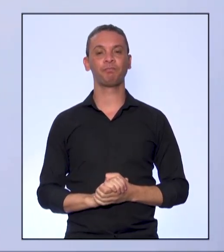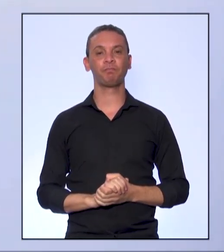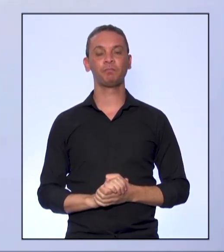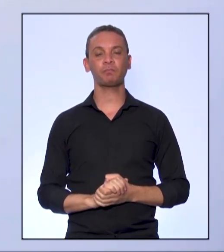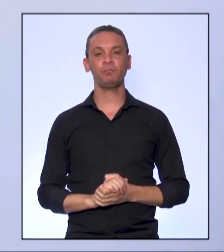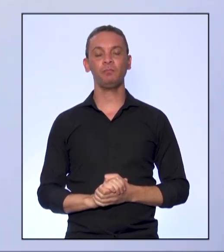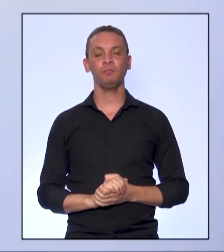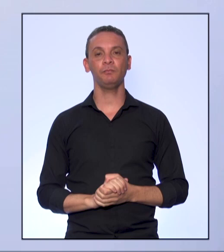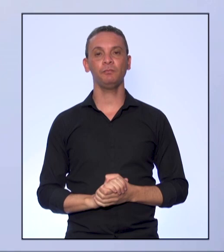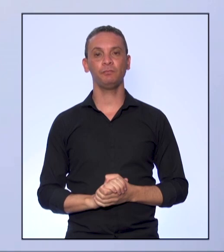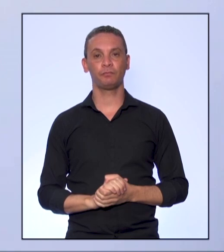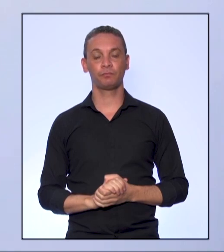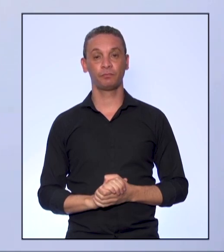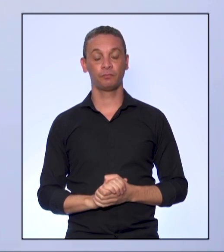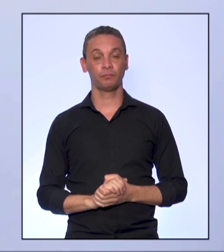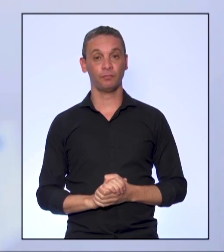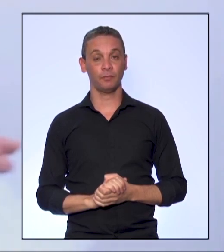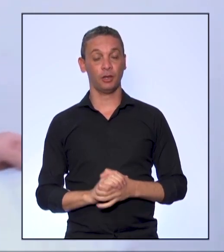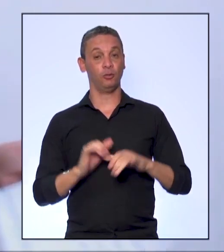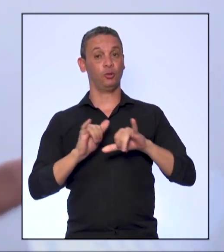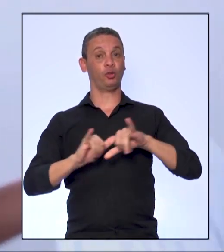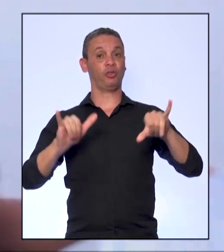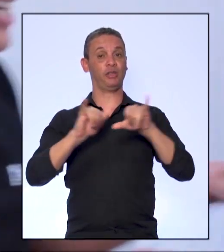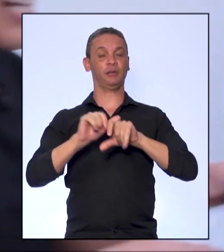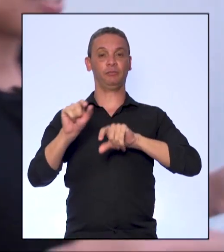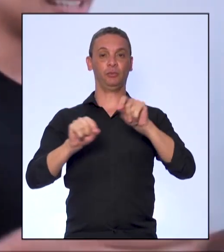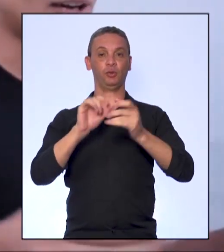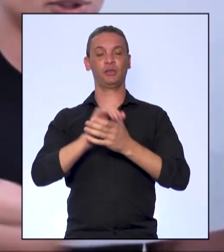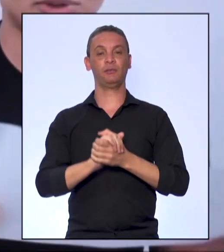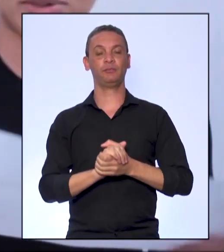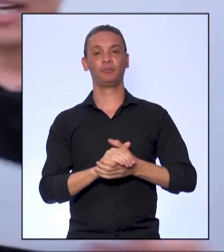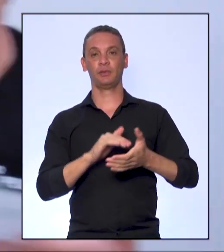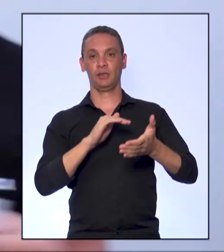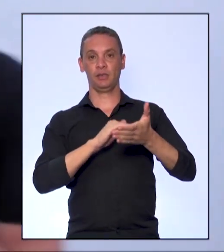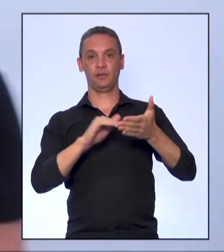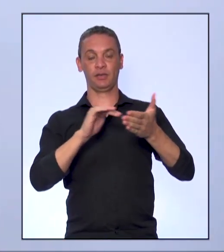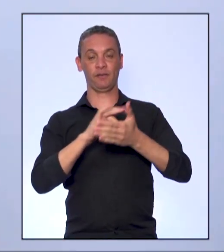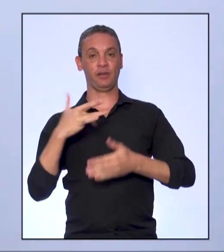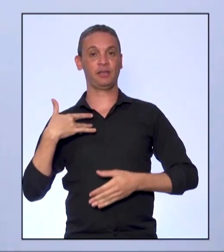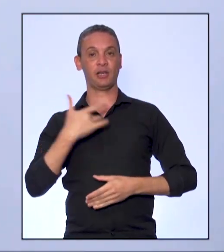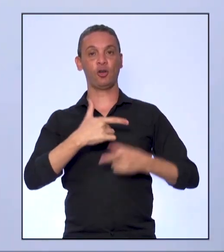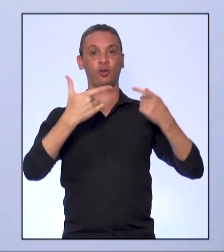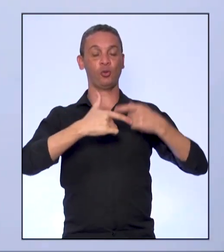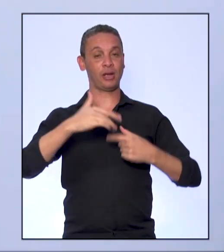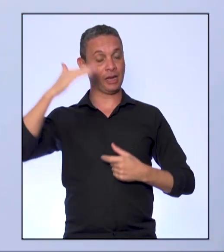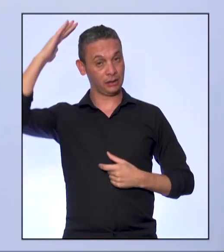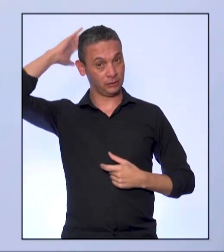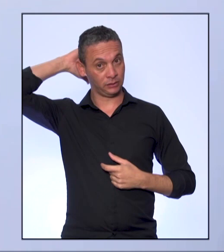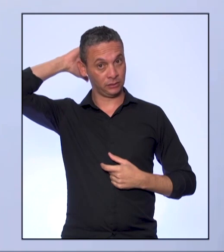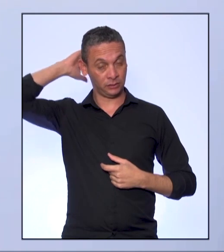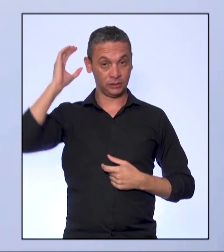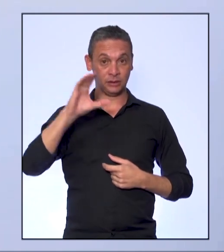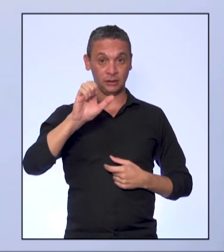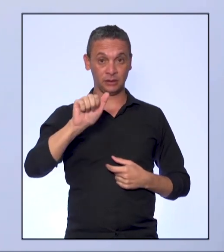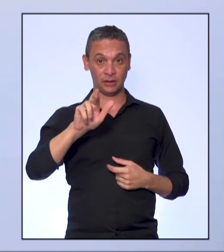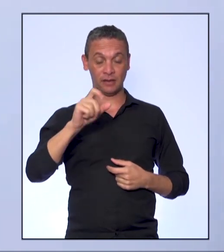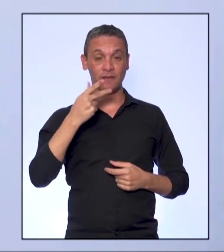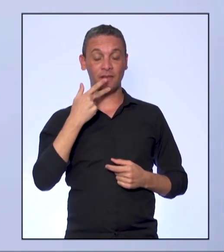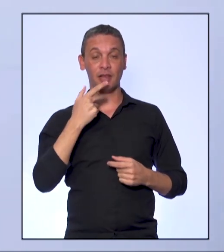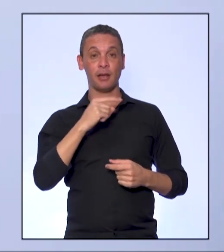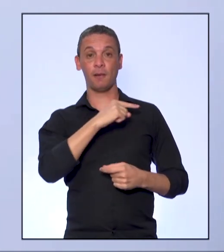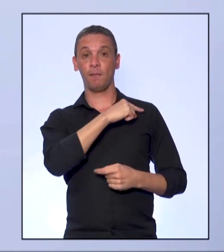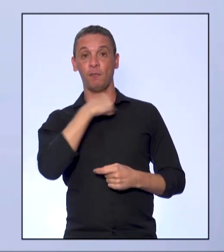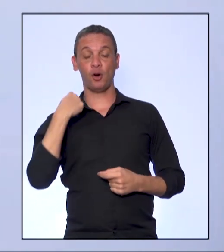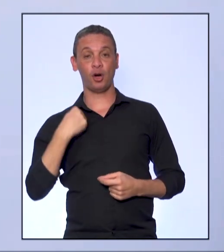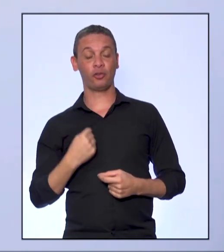assim, atente para a seguinte notícia. A Secretaria de Saúde do Ceará confirmou 3 mortes e 7 casos de